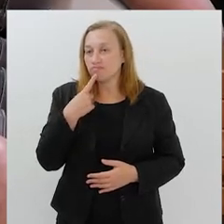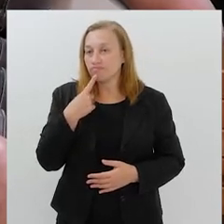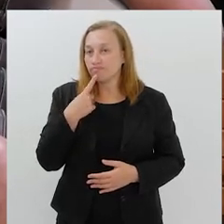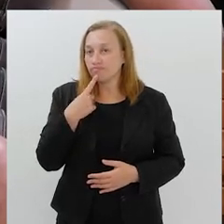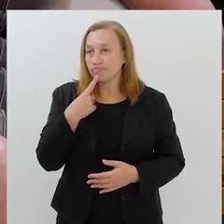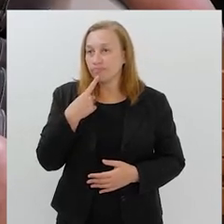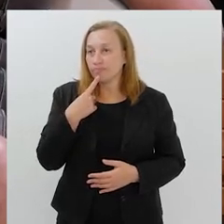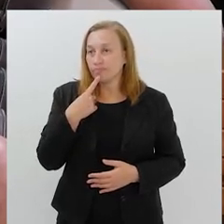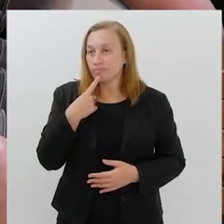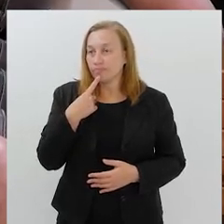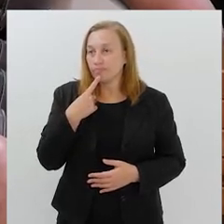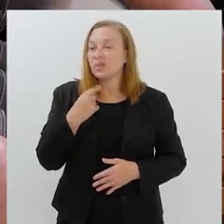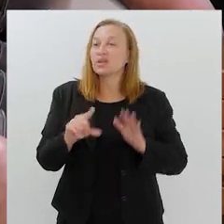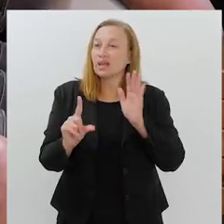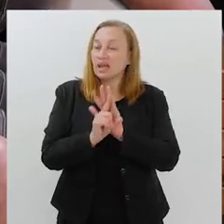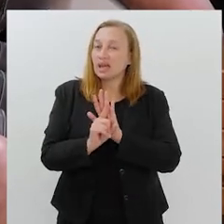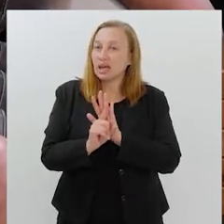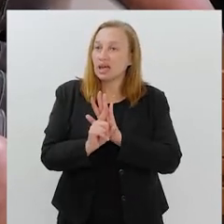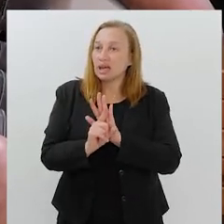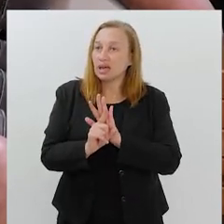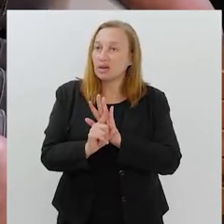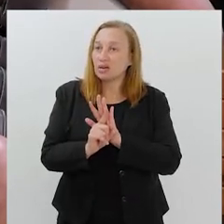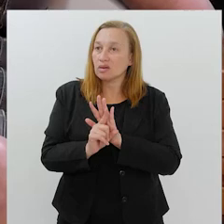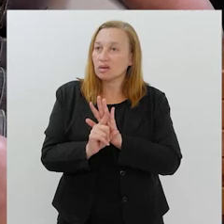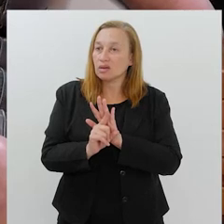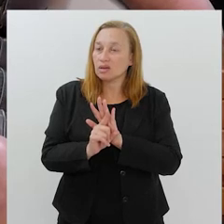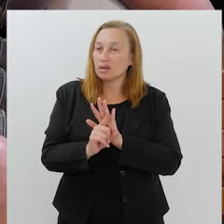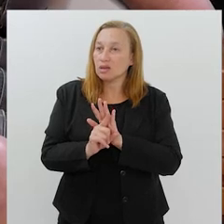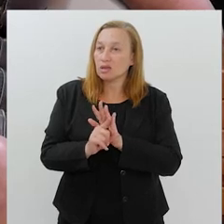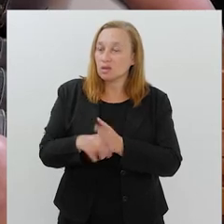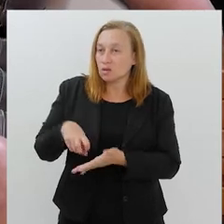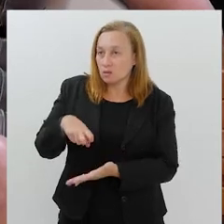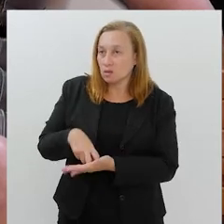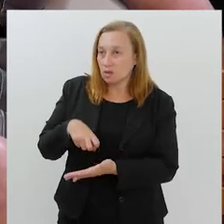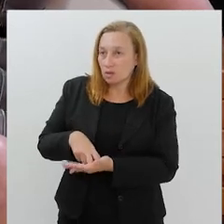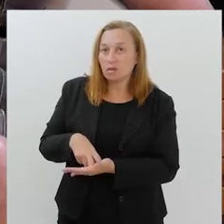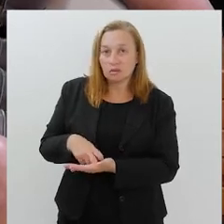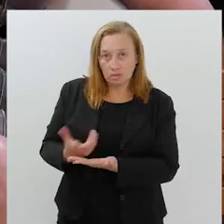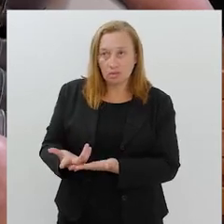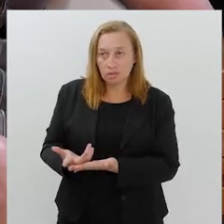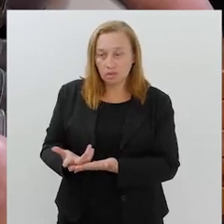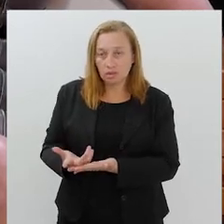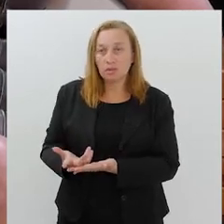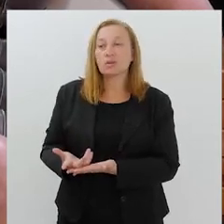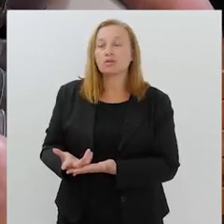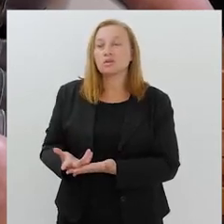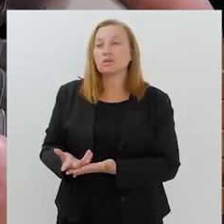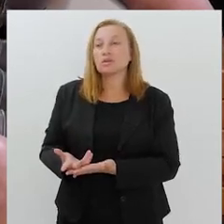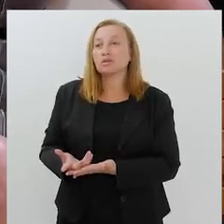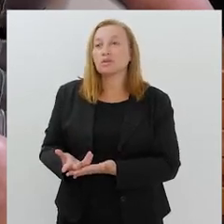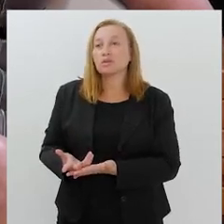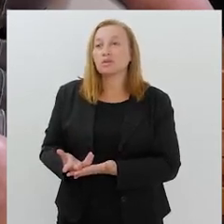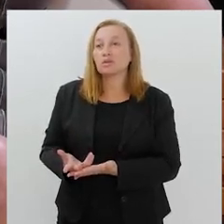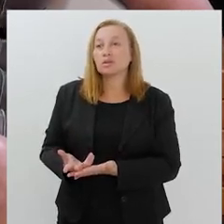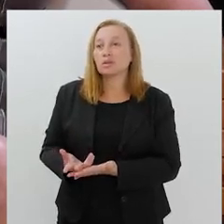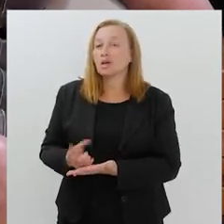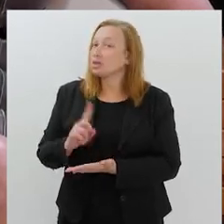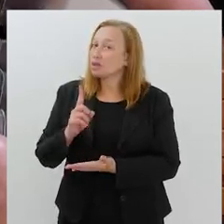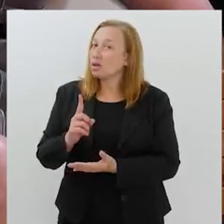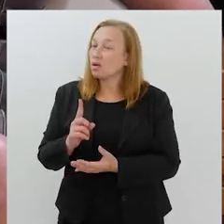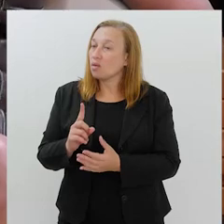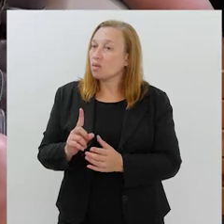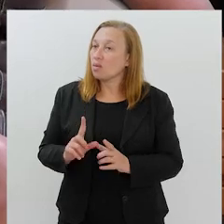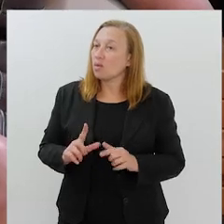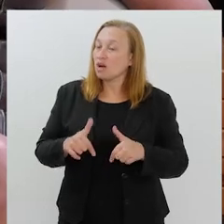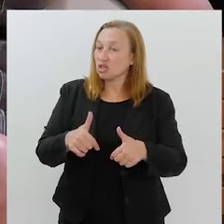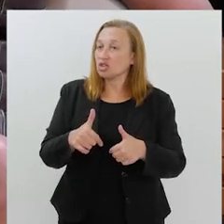na essa na existência dessa lei né Ela é uma lei que penaliza inclusive ela vê penalidades né que